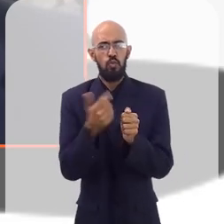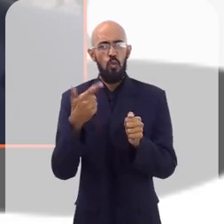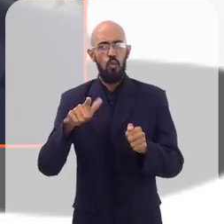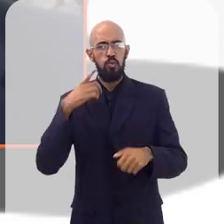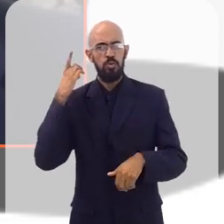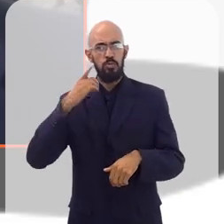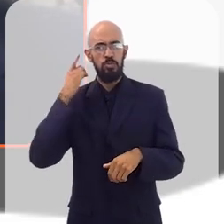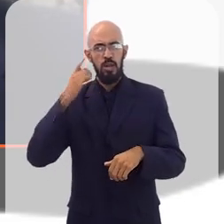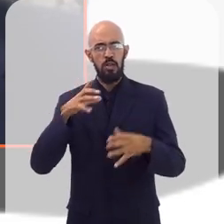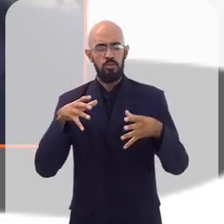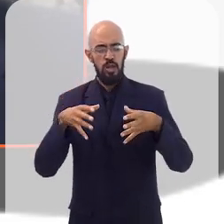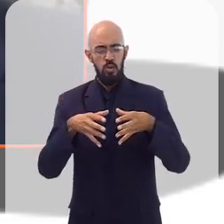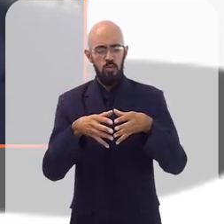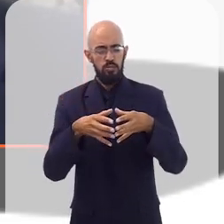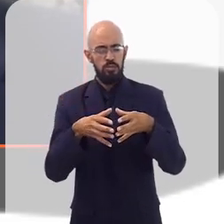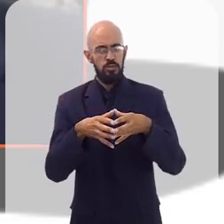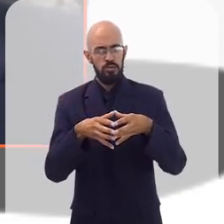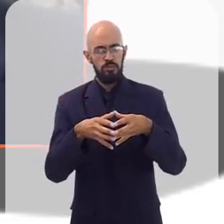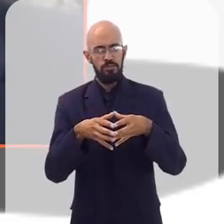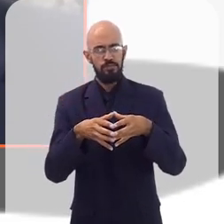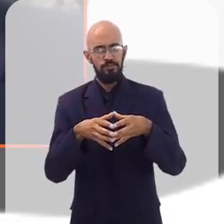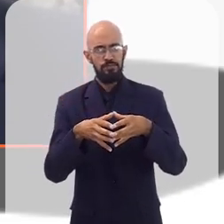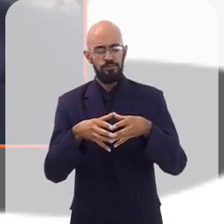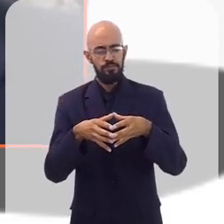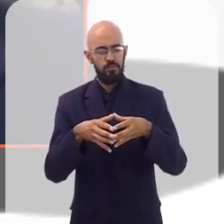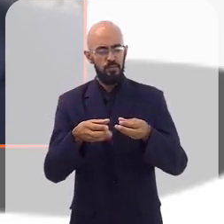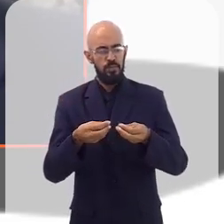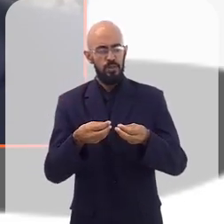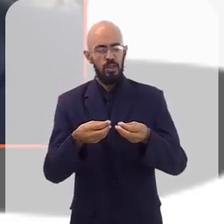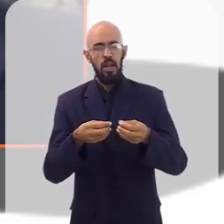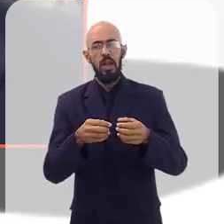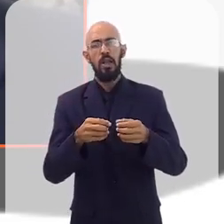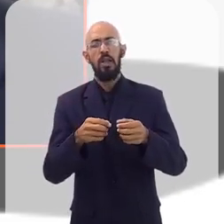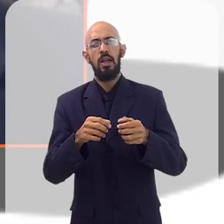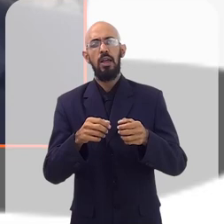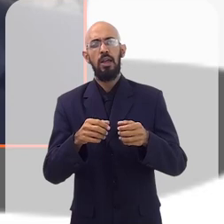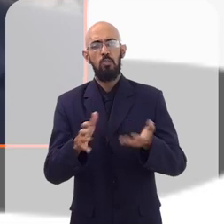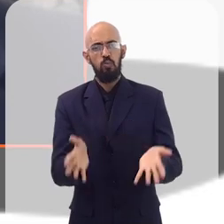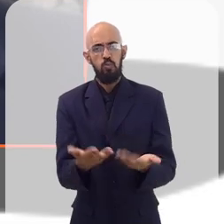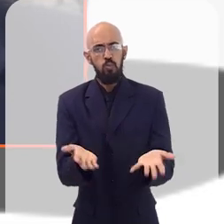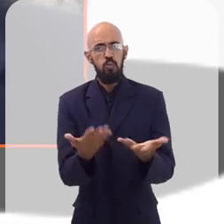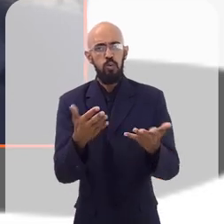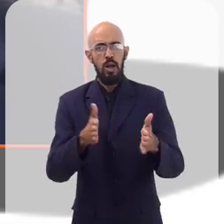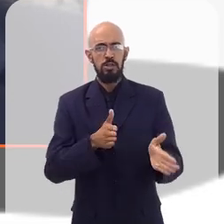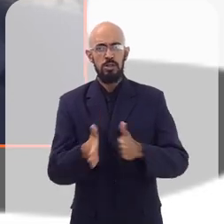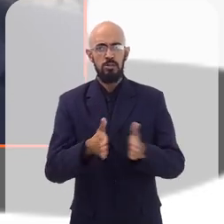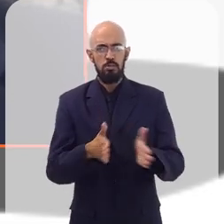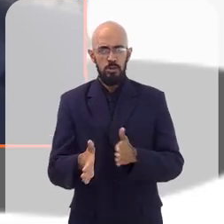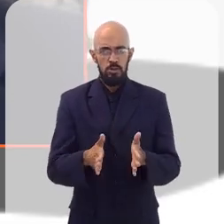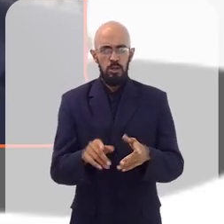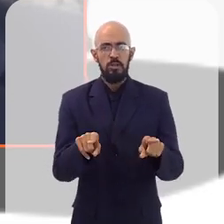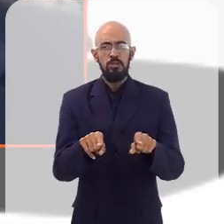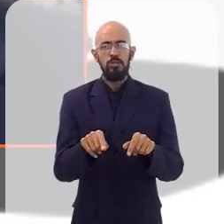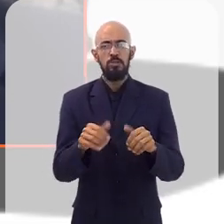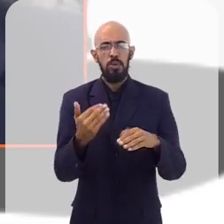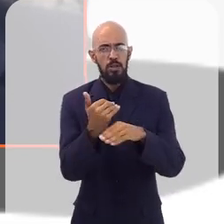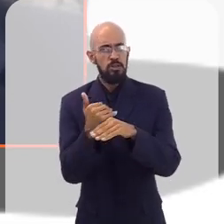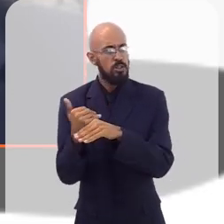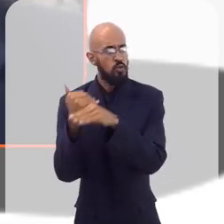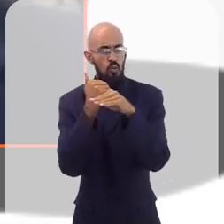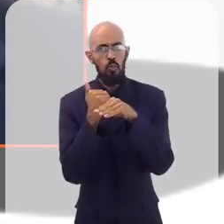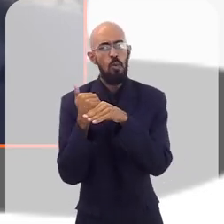estado a dificuldade financeira e fazendo também conjuntamente com outros deputados da comissão levando